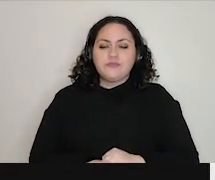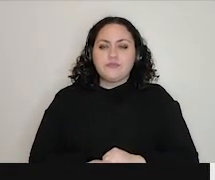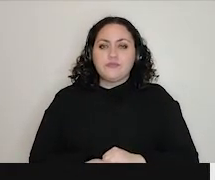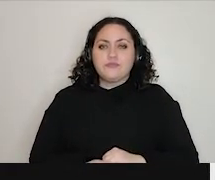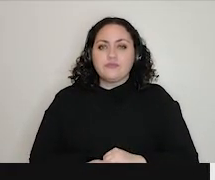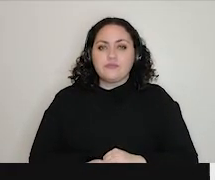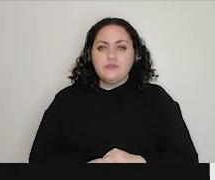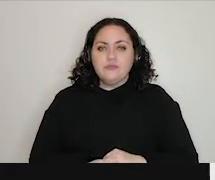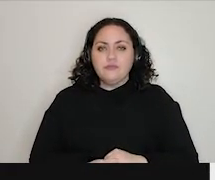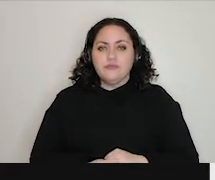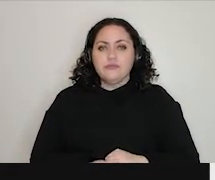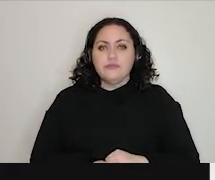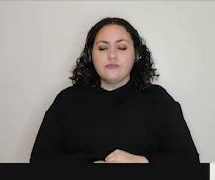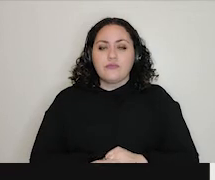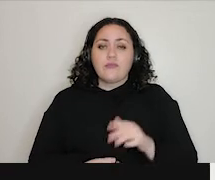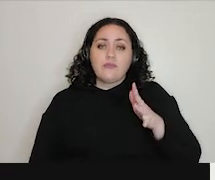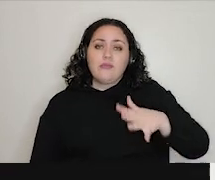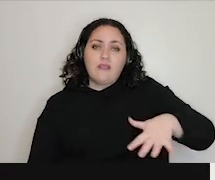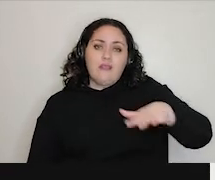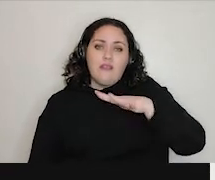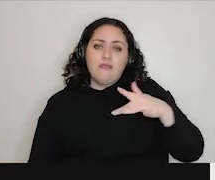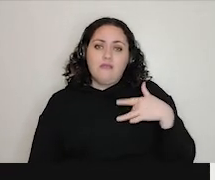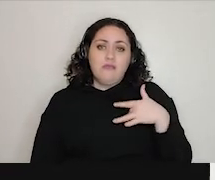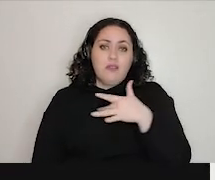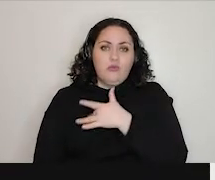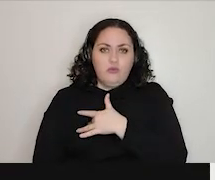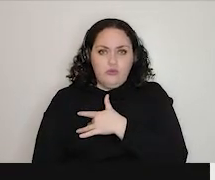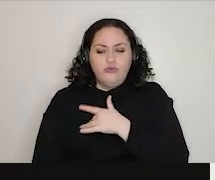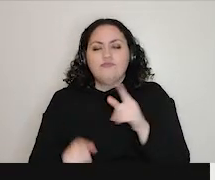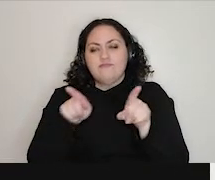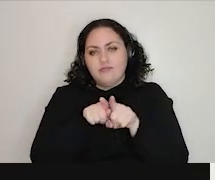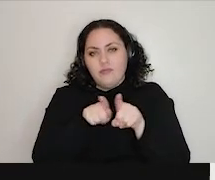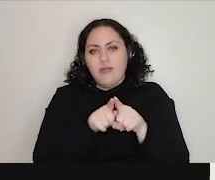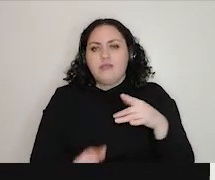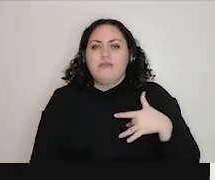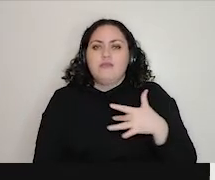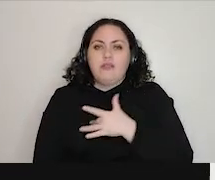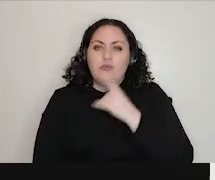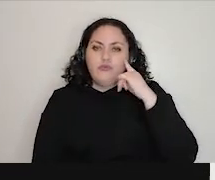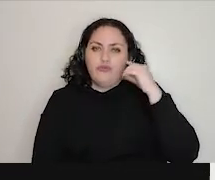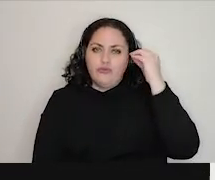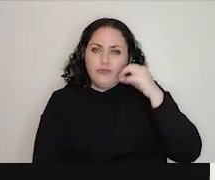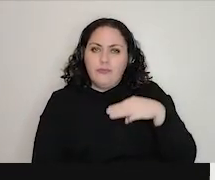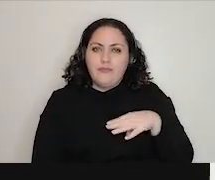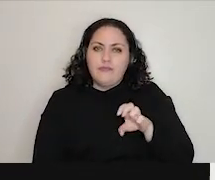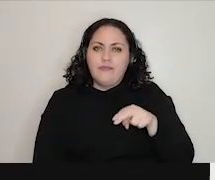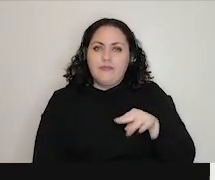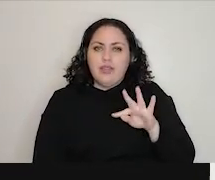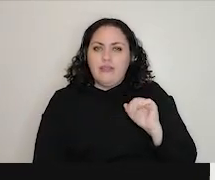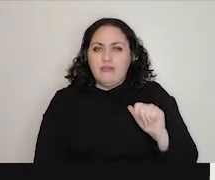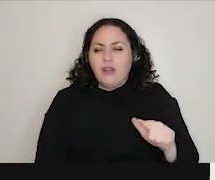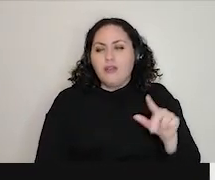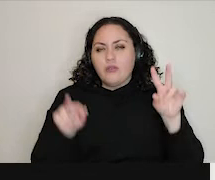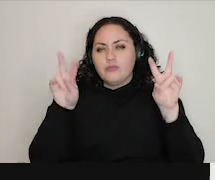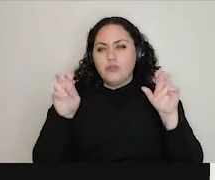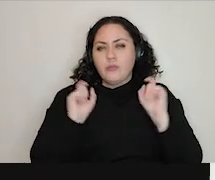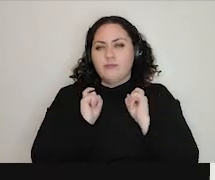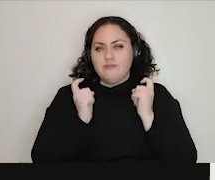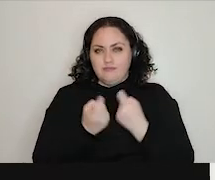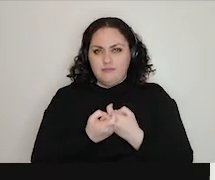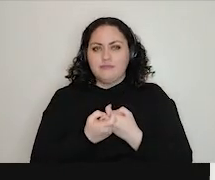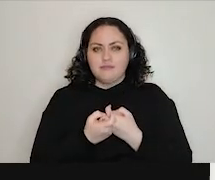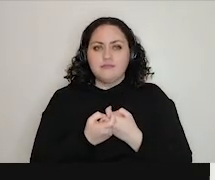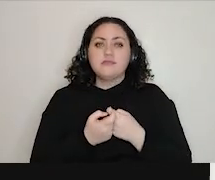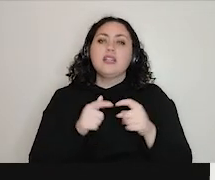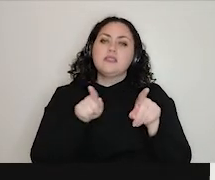Bom, dentro do campo da saúde mental, né, pensando aí a questão de orientação